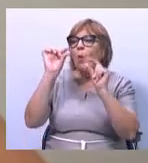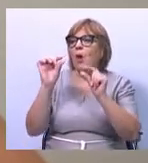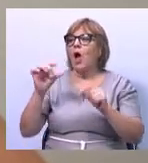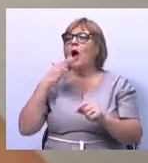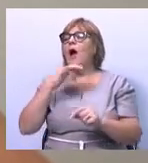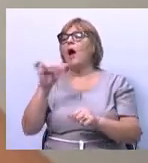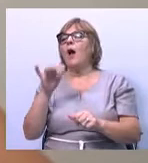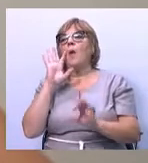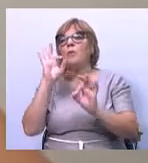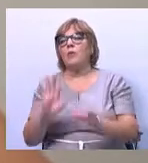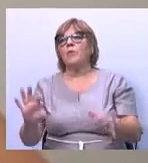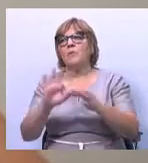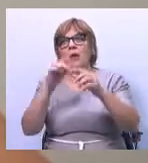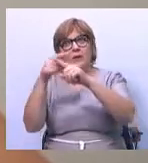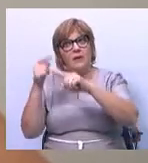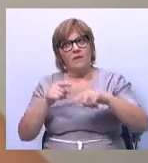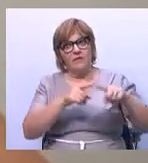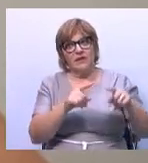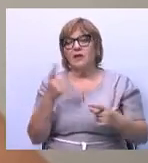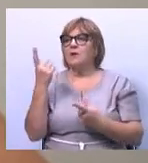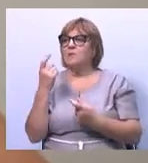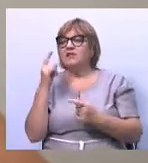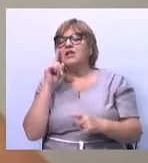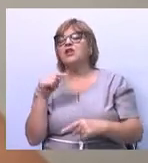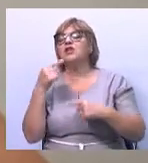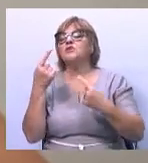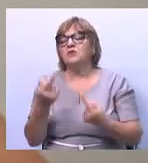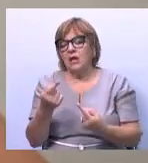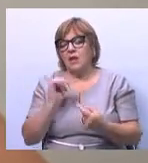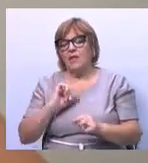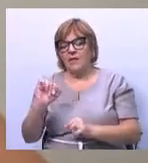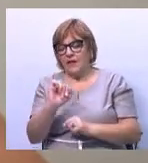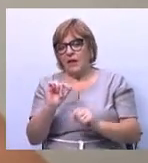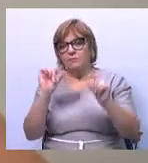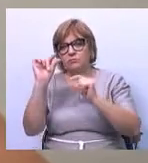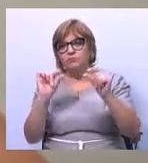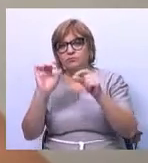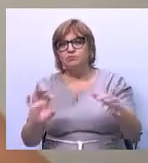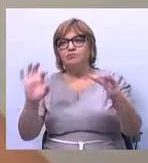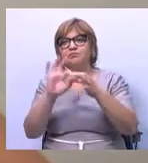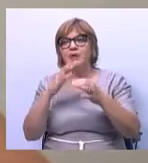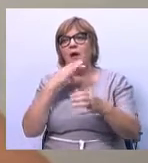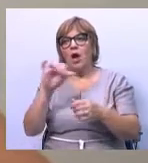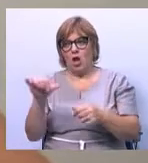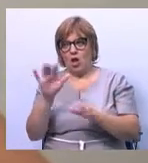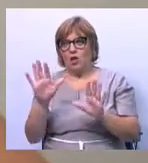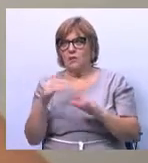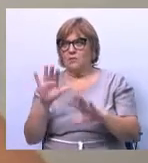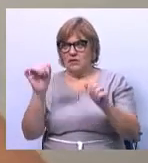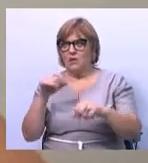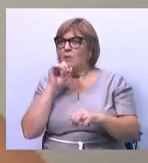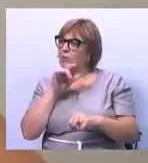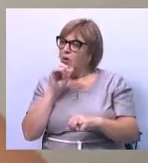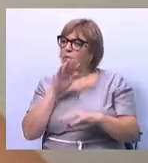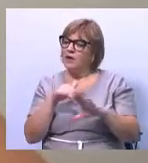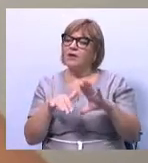essencial diferentes, portanto convém sempre ter aqui especial atenção com a quantidade de óleo a utilizar, mas sim, podem